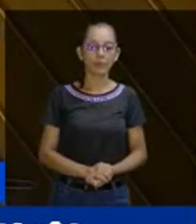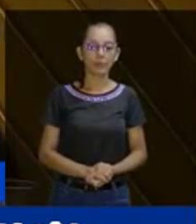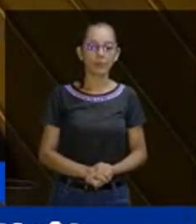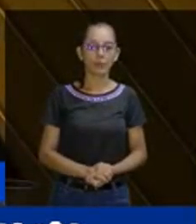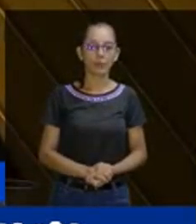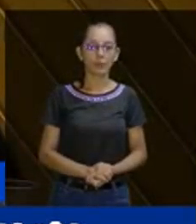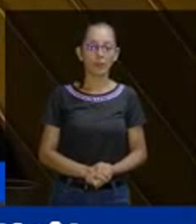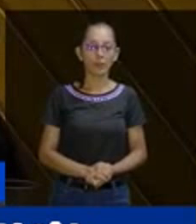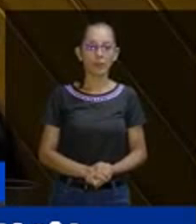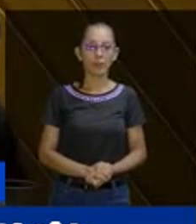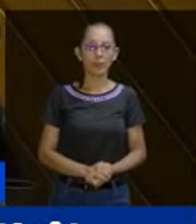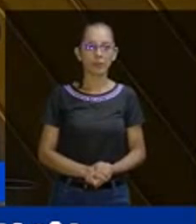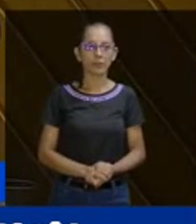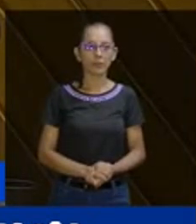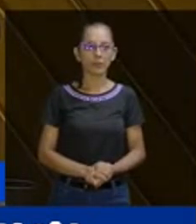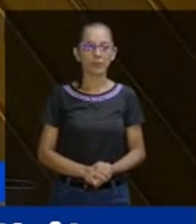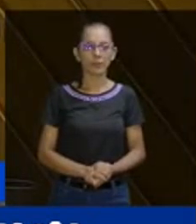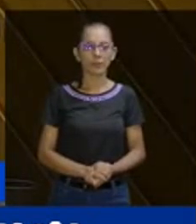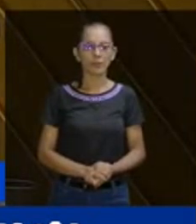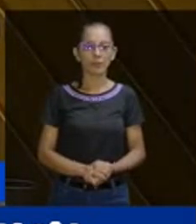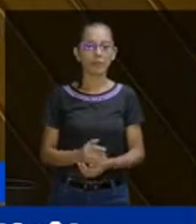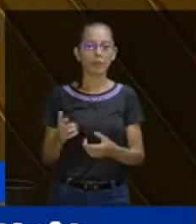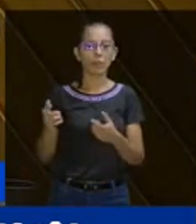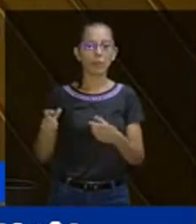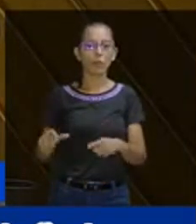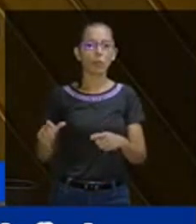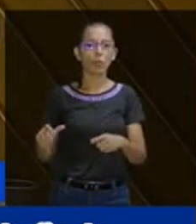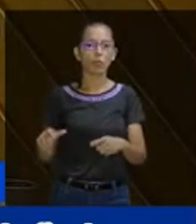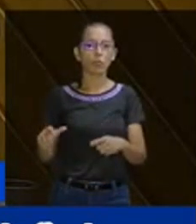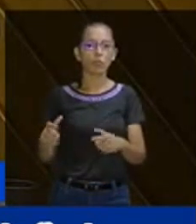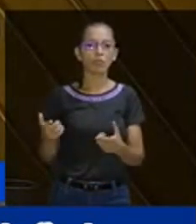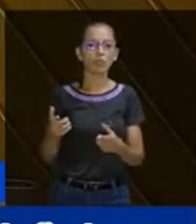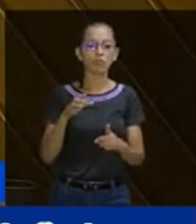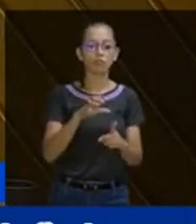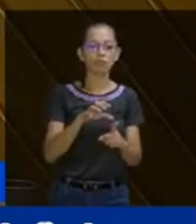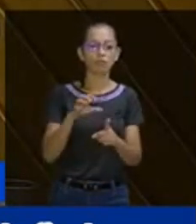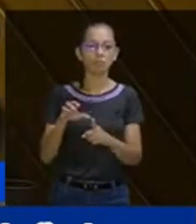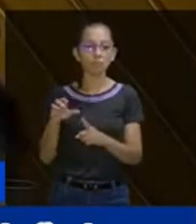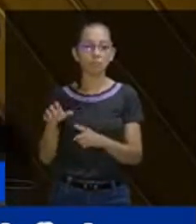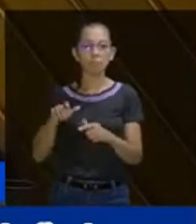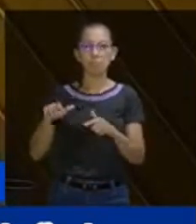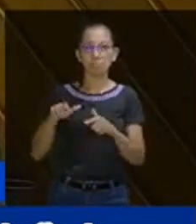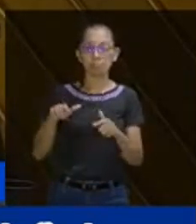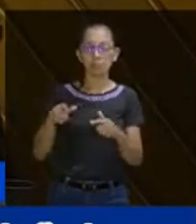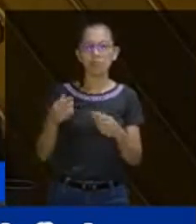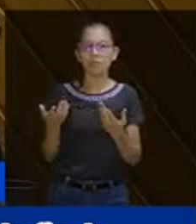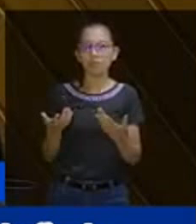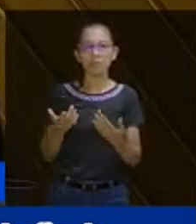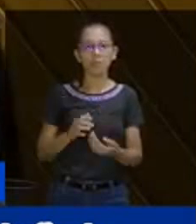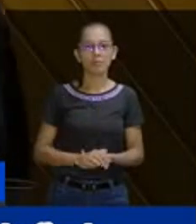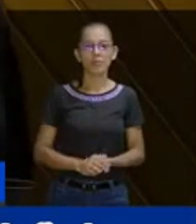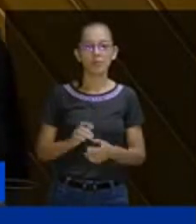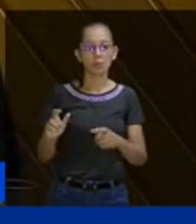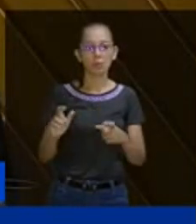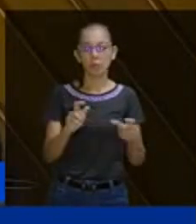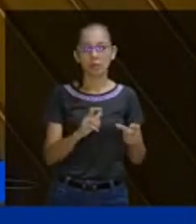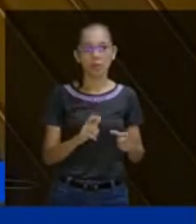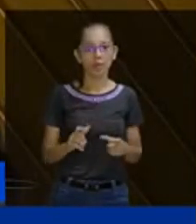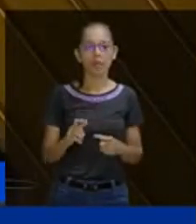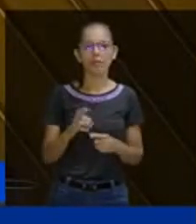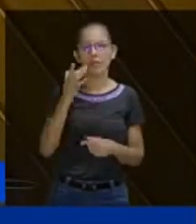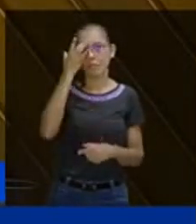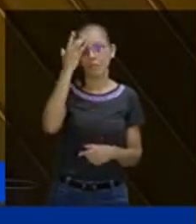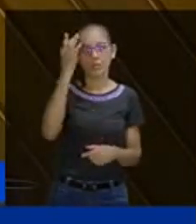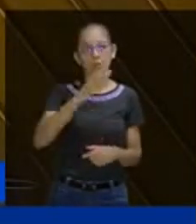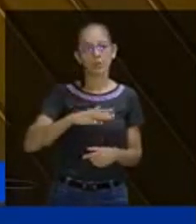onde essas facções atuam, elas têm um poder intimidatório tremendo. Há casos no Rio de Janeiro em que a população